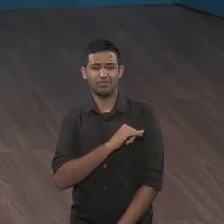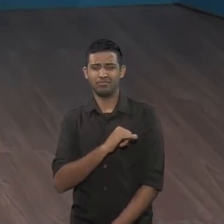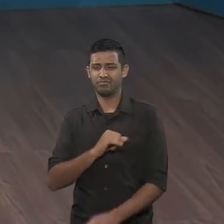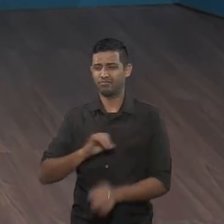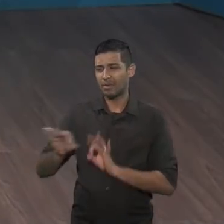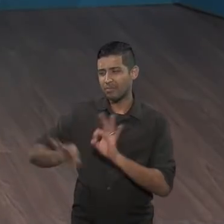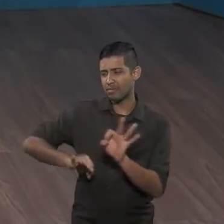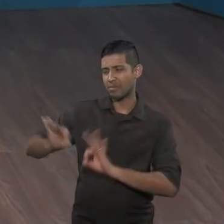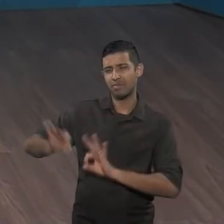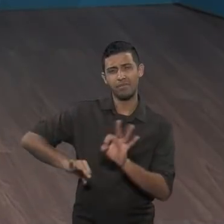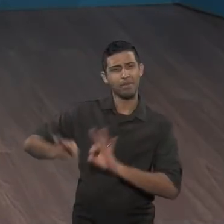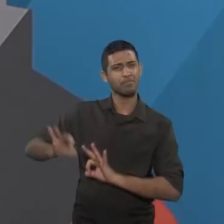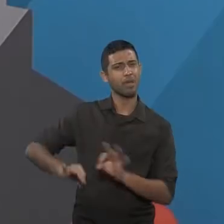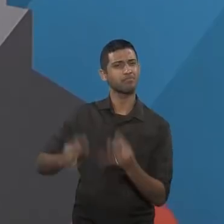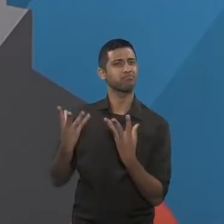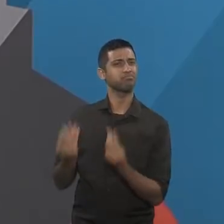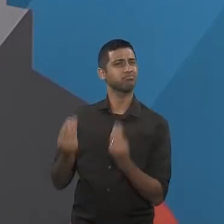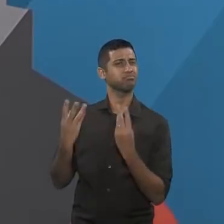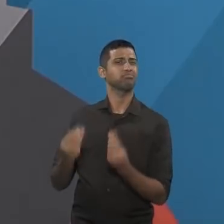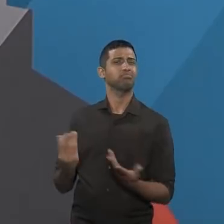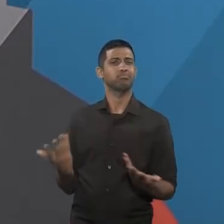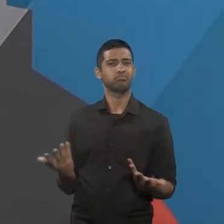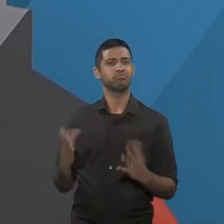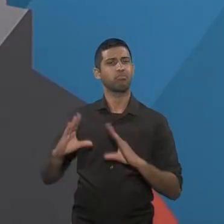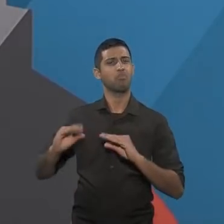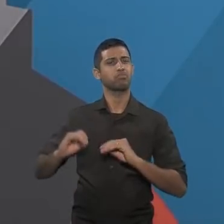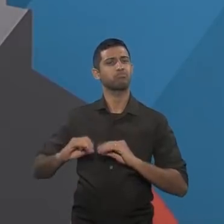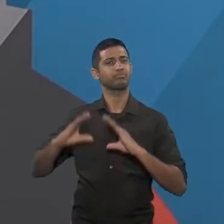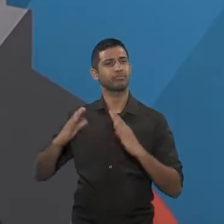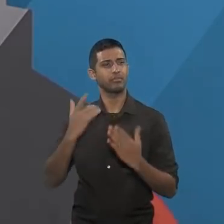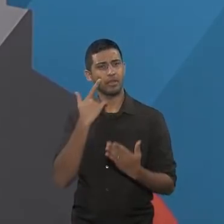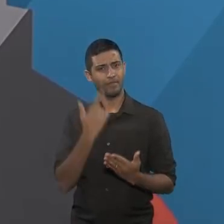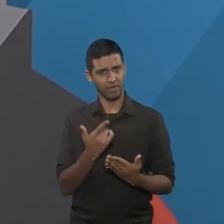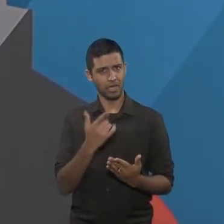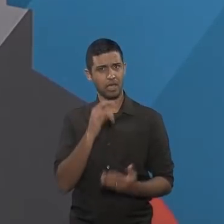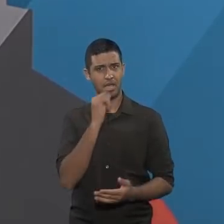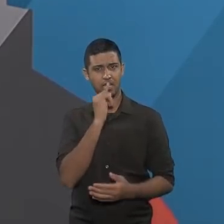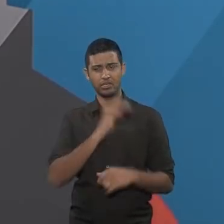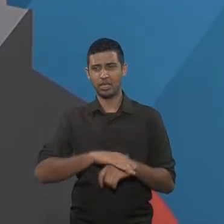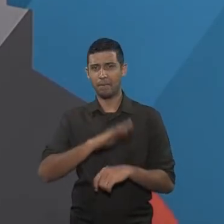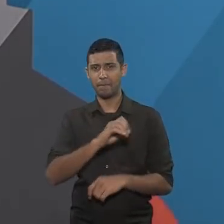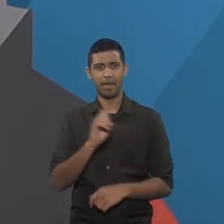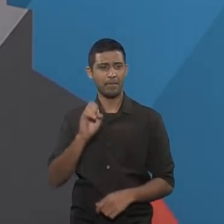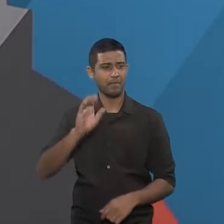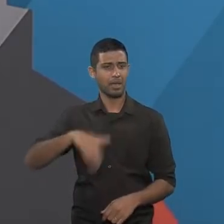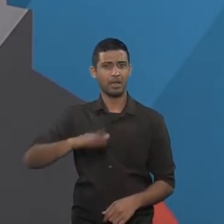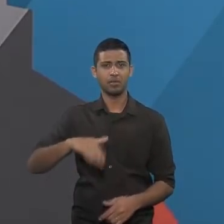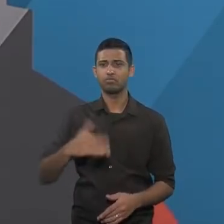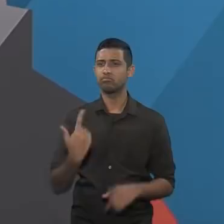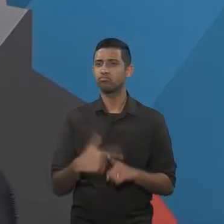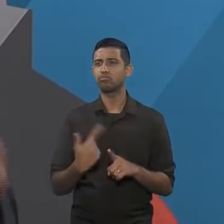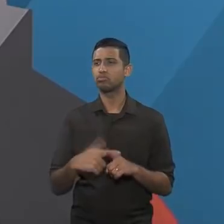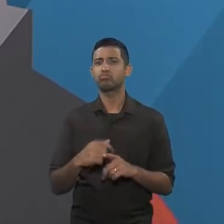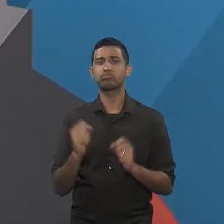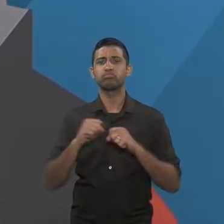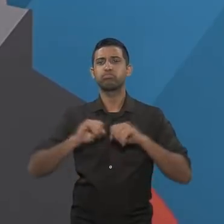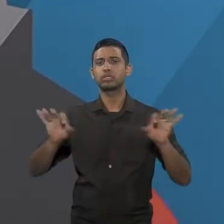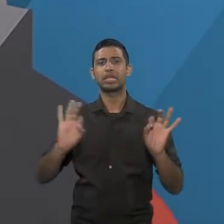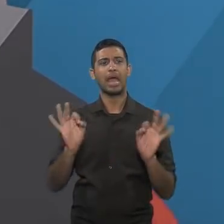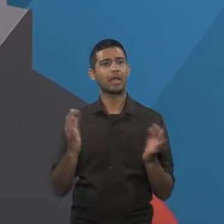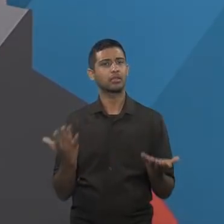tanto? Outra coisa, essa energia é a mais barata. Por que ela não chega? Por que ela não